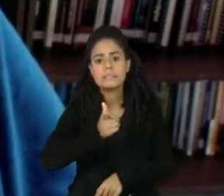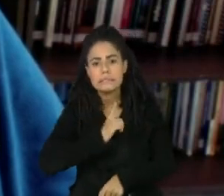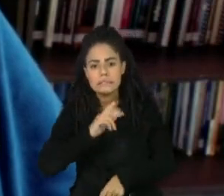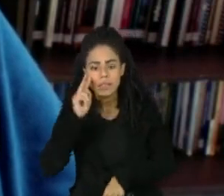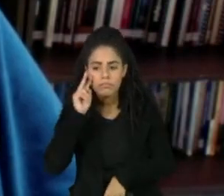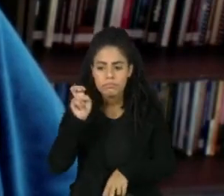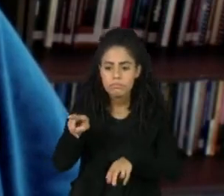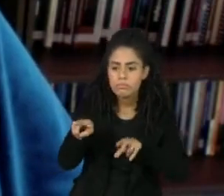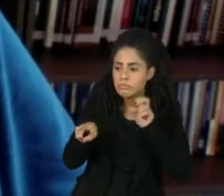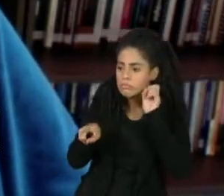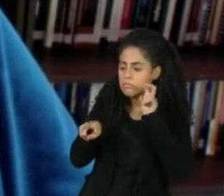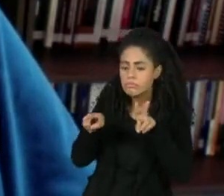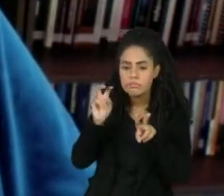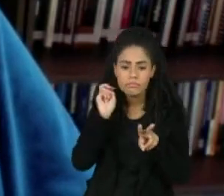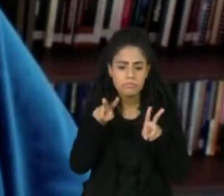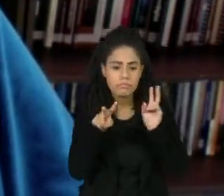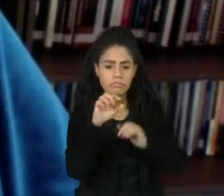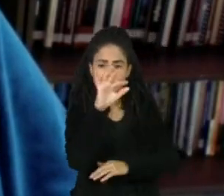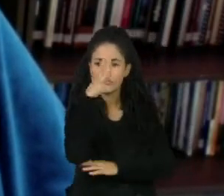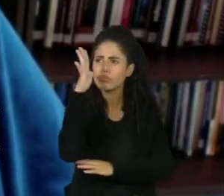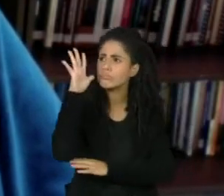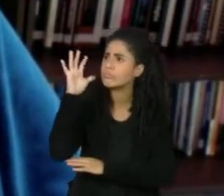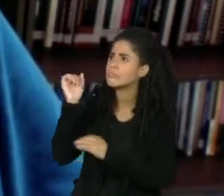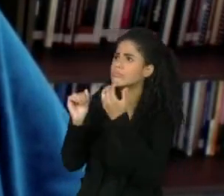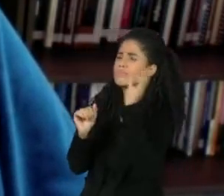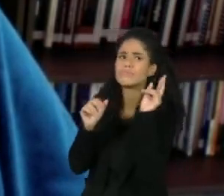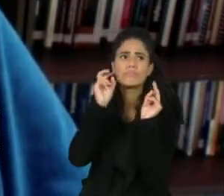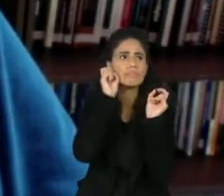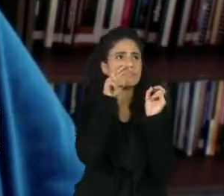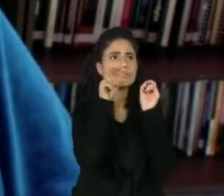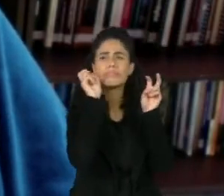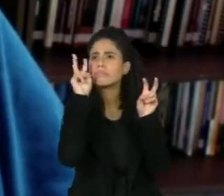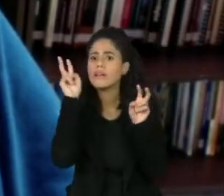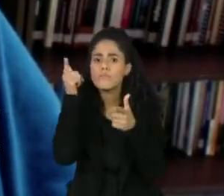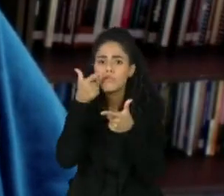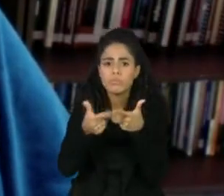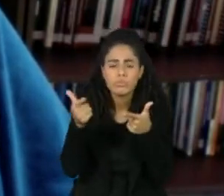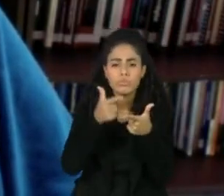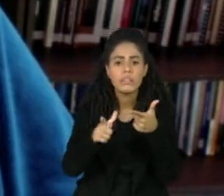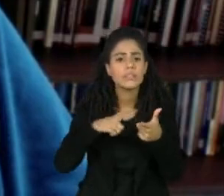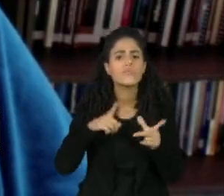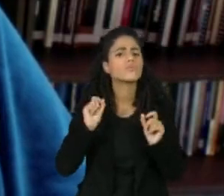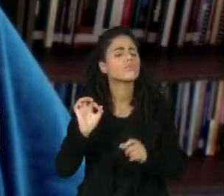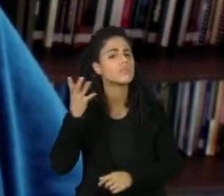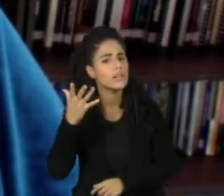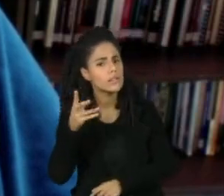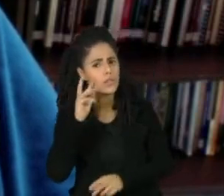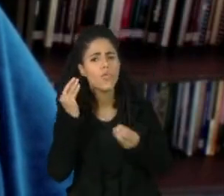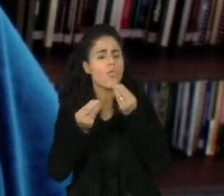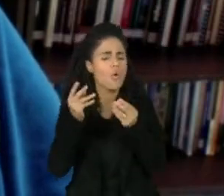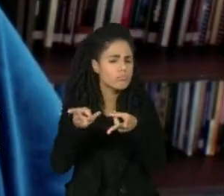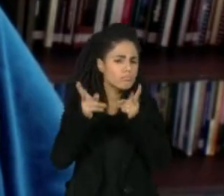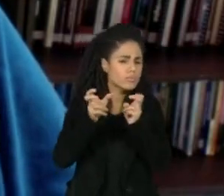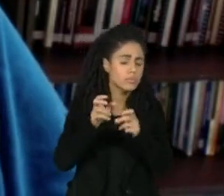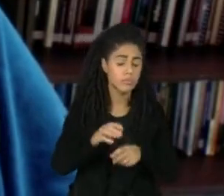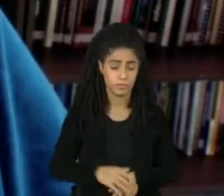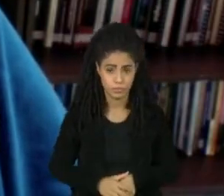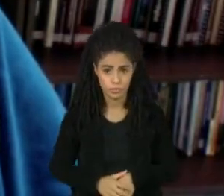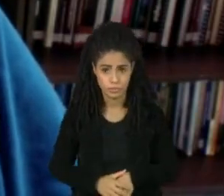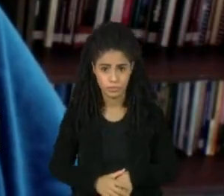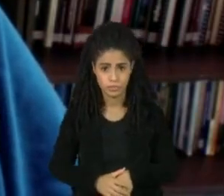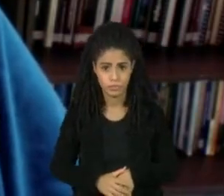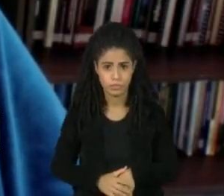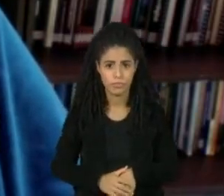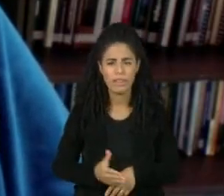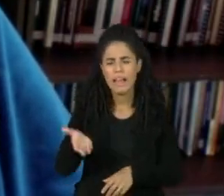sinais de que a floresta corre um enorme risco. Quais são esses sinais? Por exemplo, desde